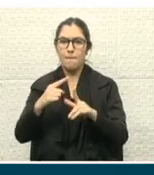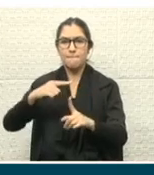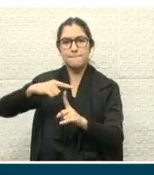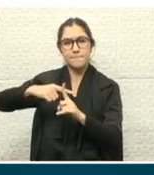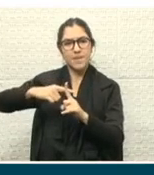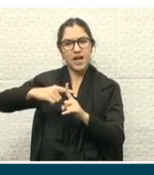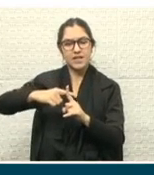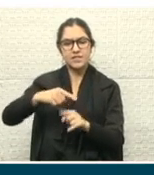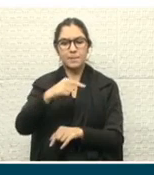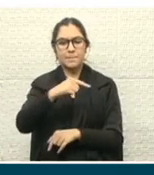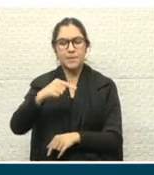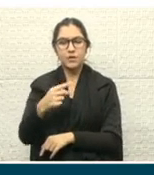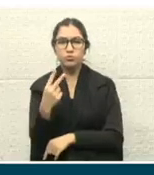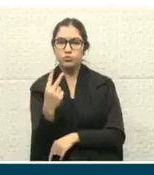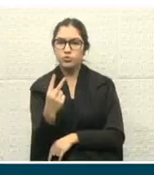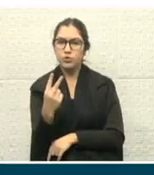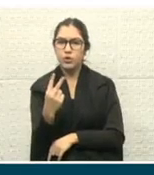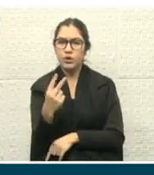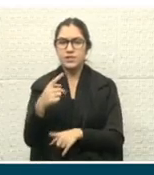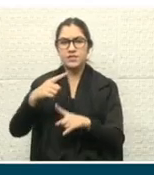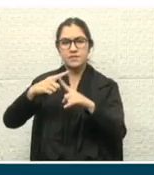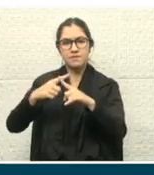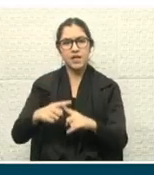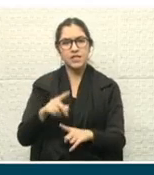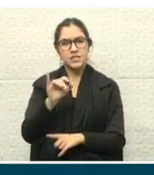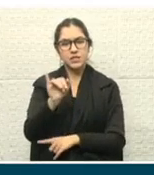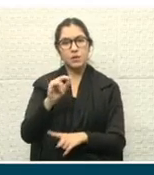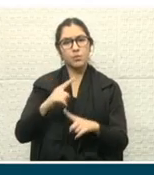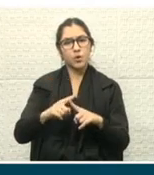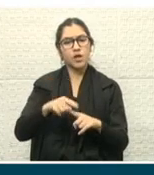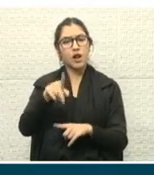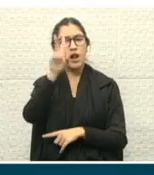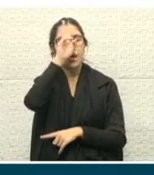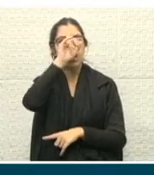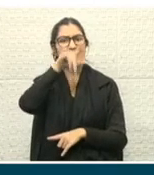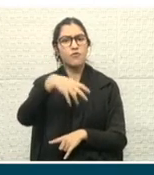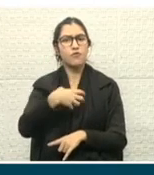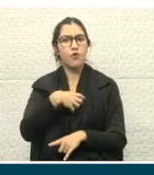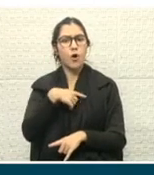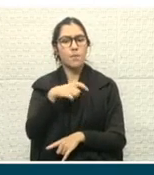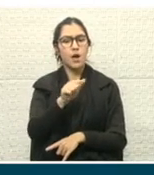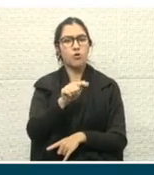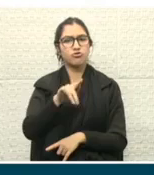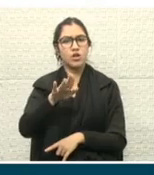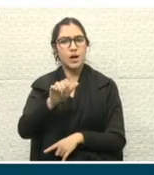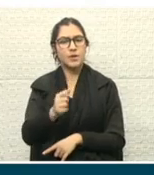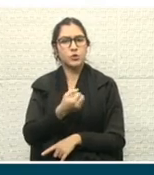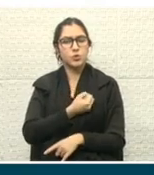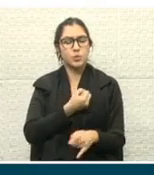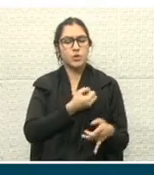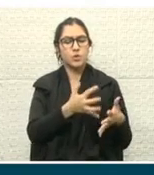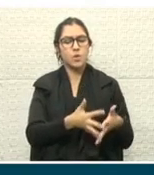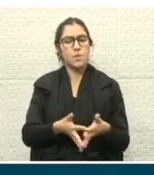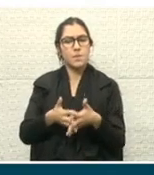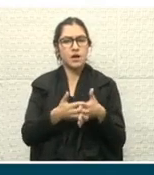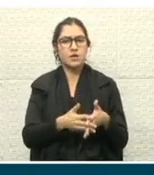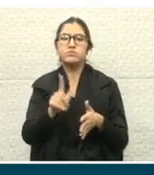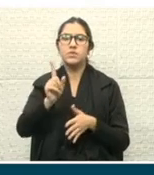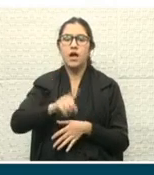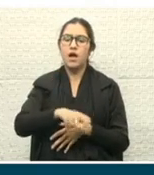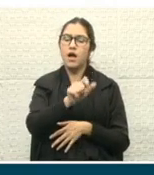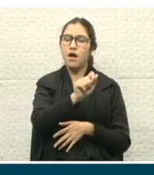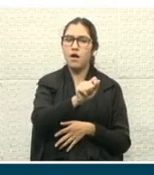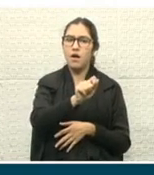mais menos 2 vezes i. Porque lembrando que a forma algébrica de um número complexo é